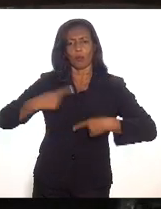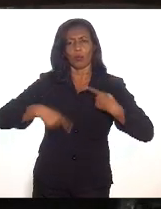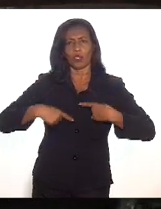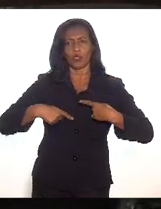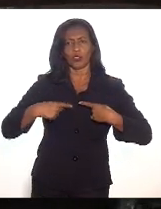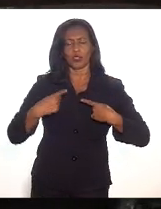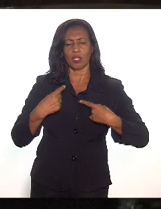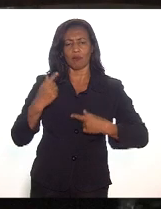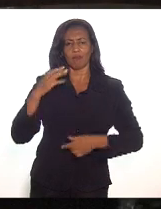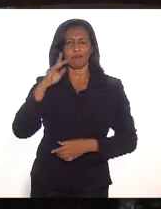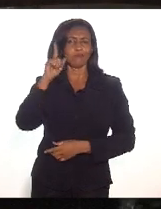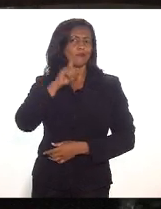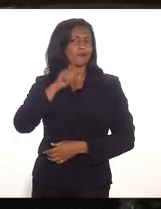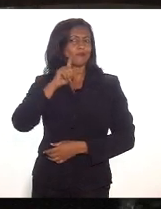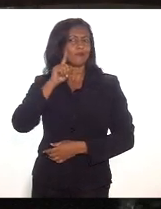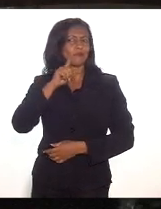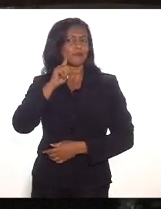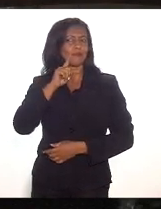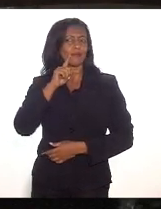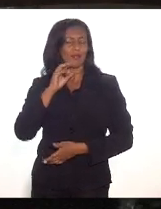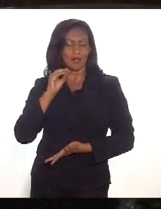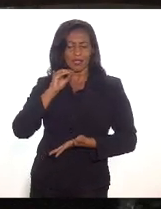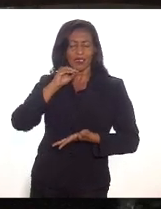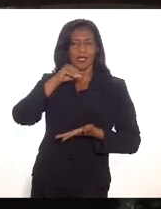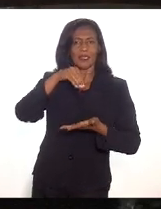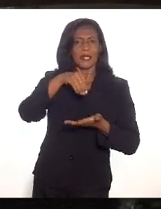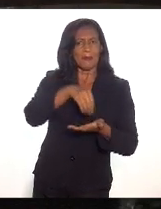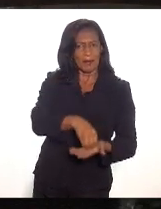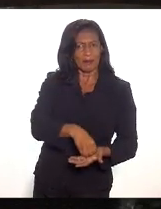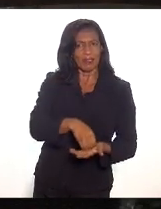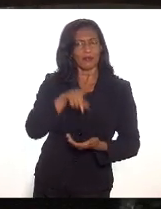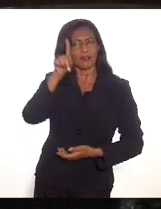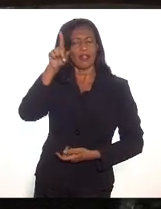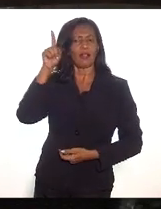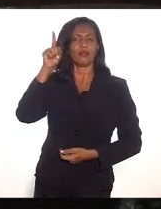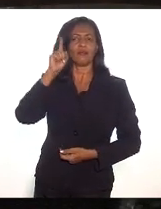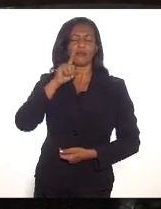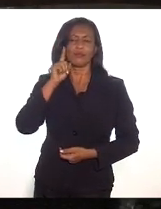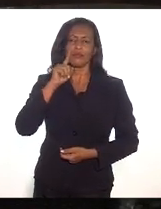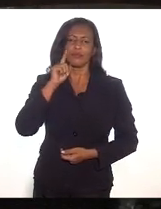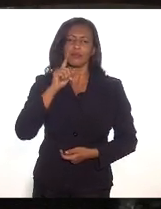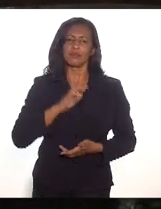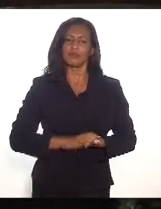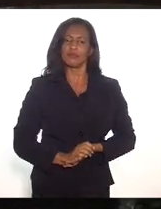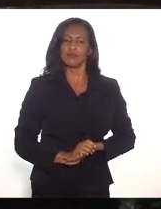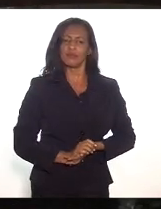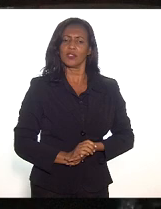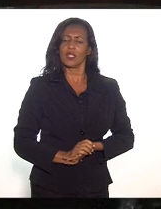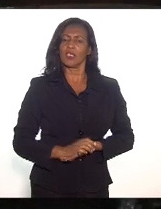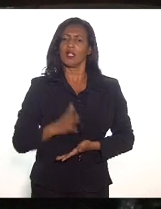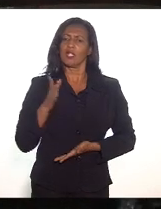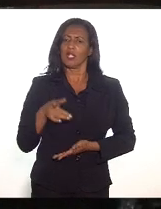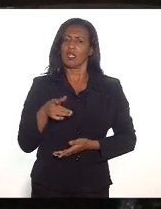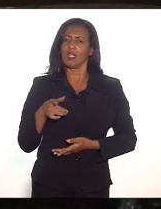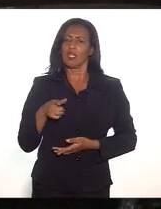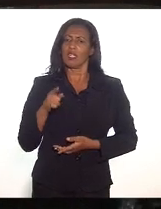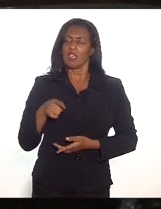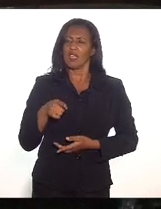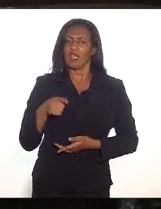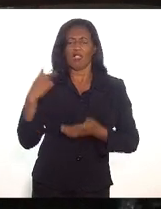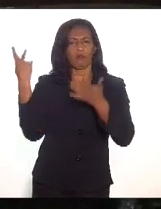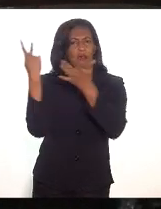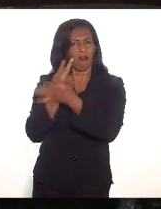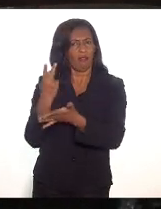americana implantada pelo presidente Biden, de caráter profundamente